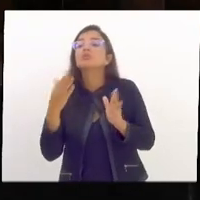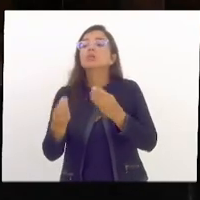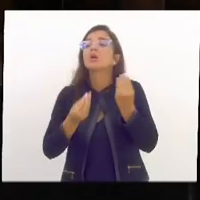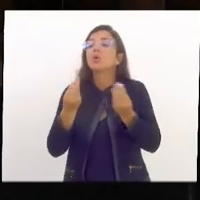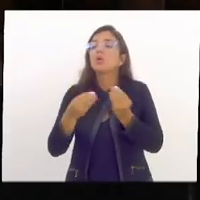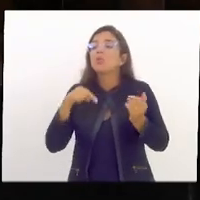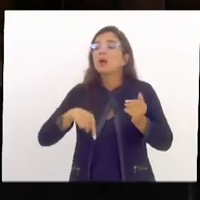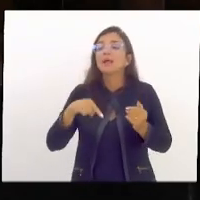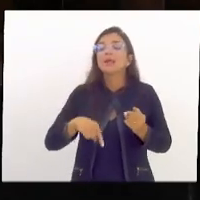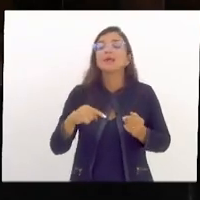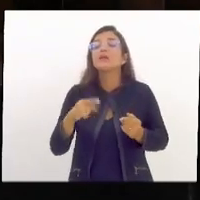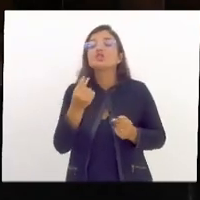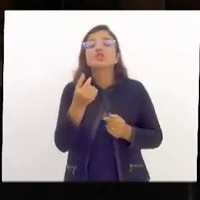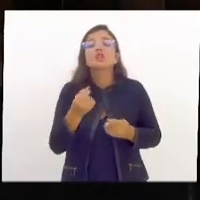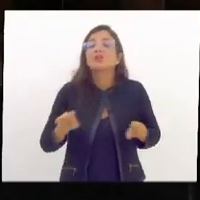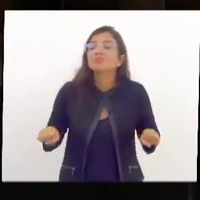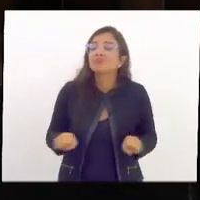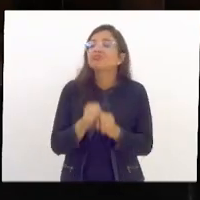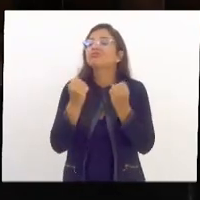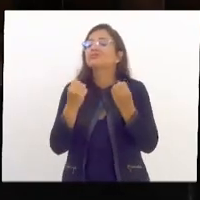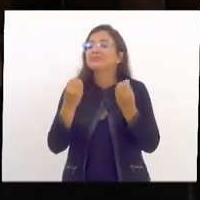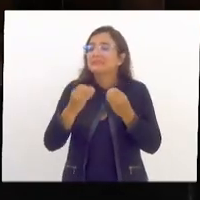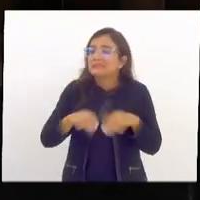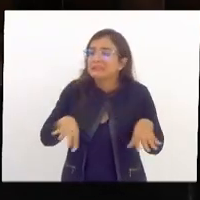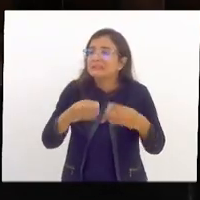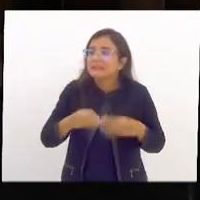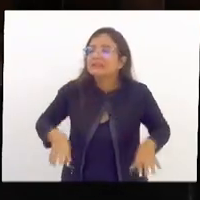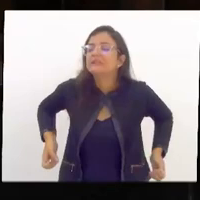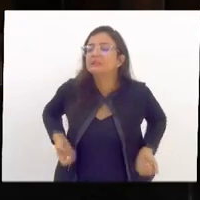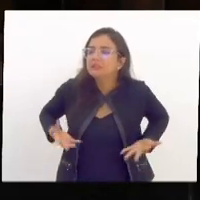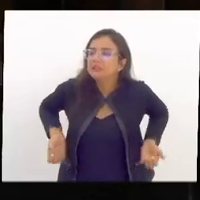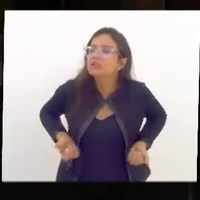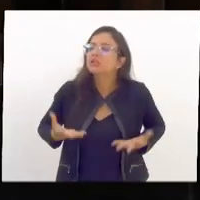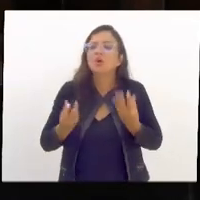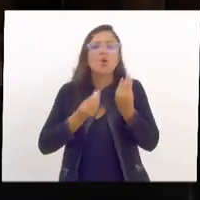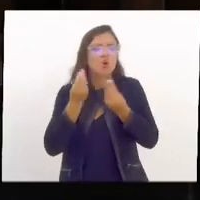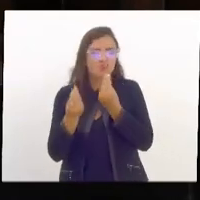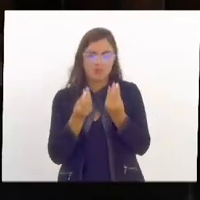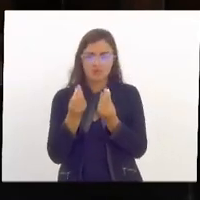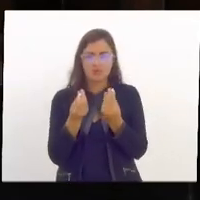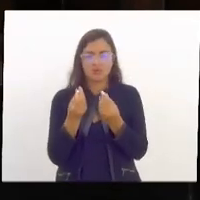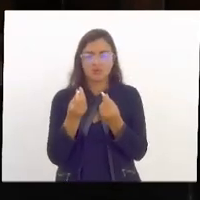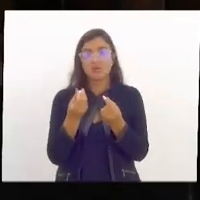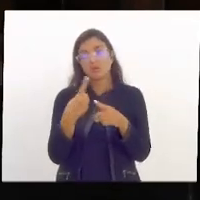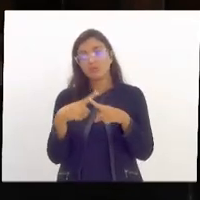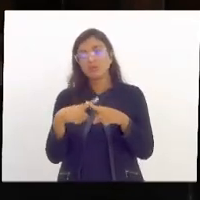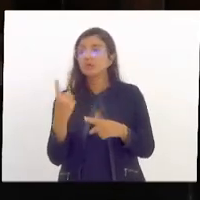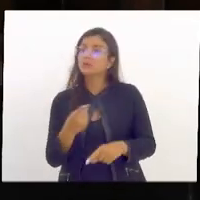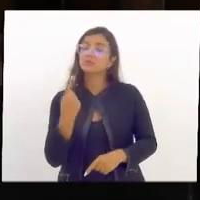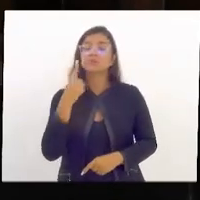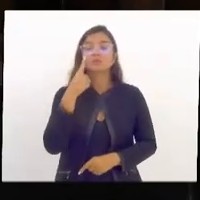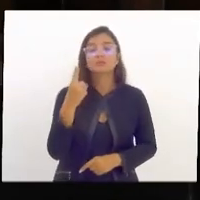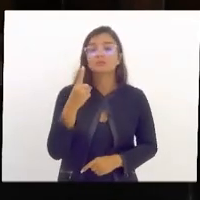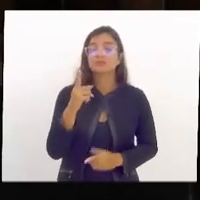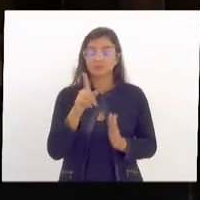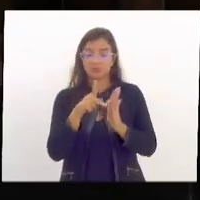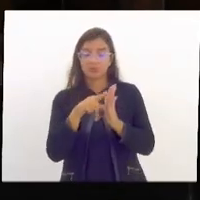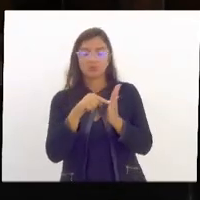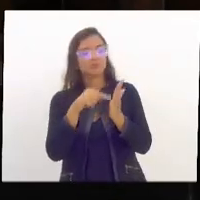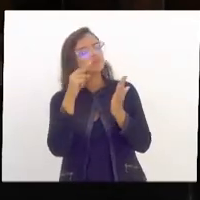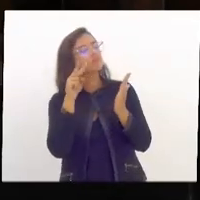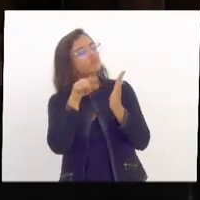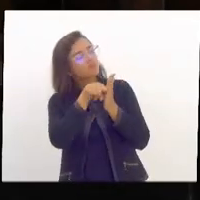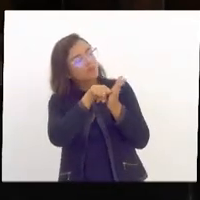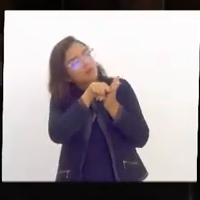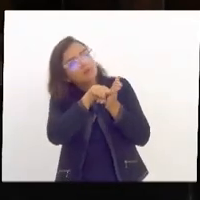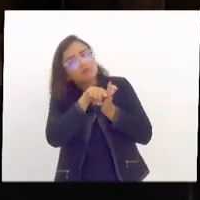complementar como esse daria, ainda mais porque, quando a gente olha de maneira mais cautelosa o projeto, a